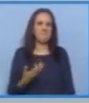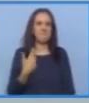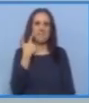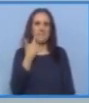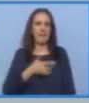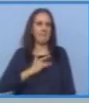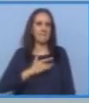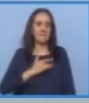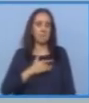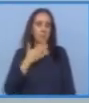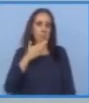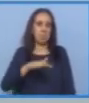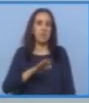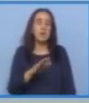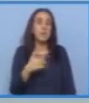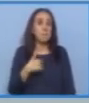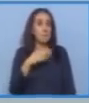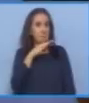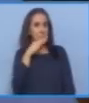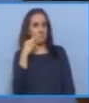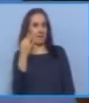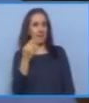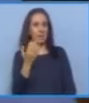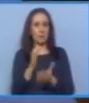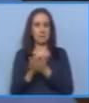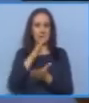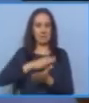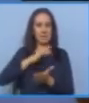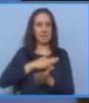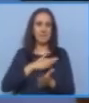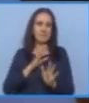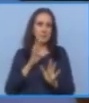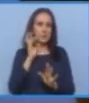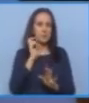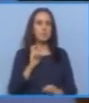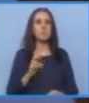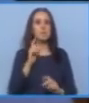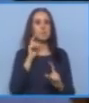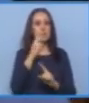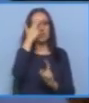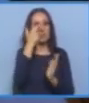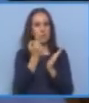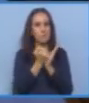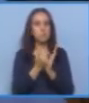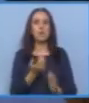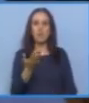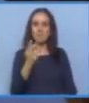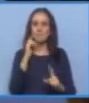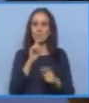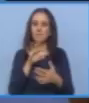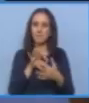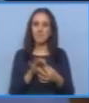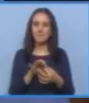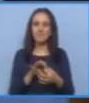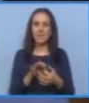um romantismo um bocado bacoco. Eu até acho piada quando ouço casais a dizer isso. Mas há músicas que estão na história. Há músicas que fazem parte disto, que